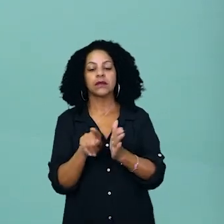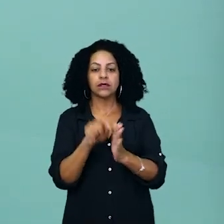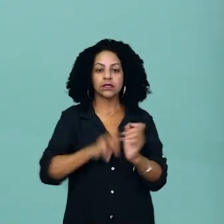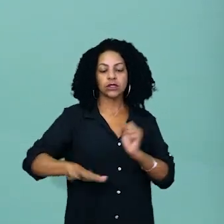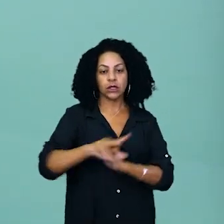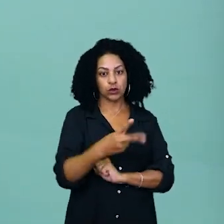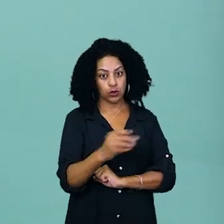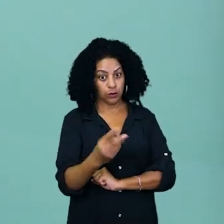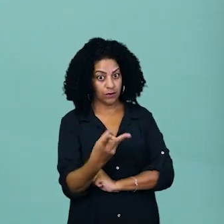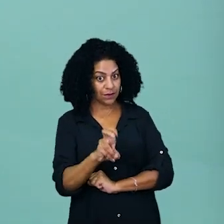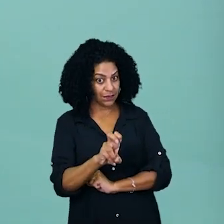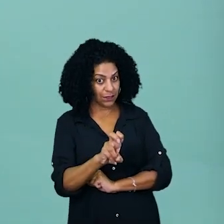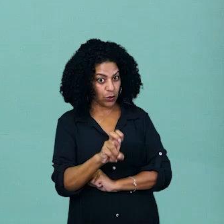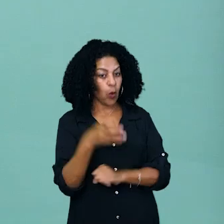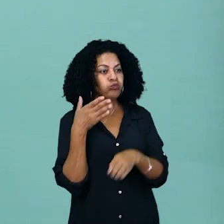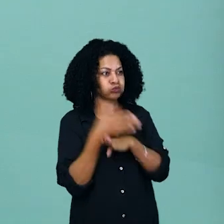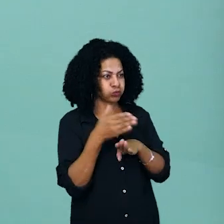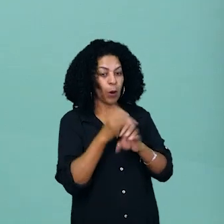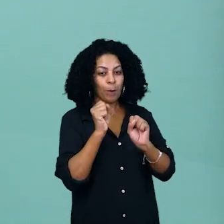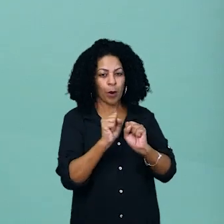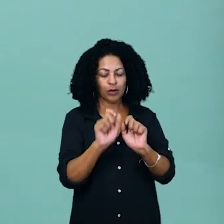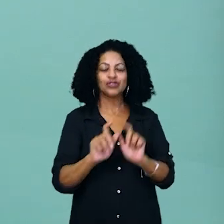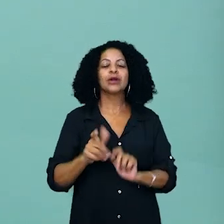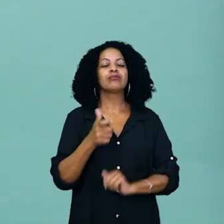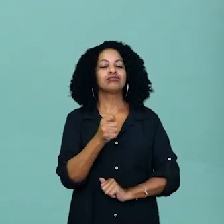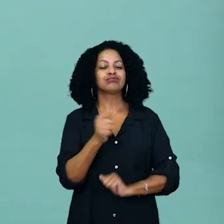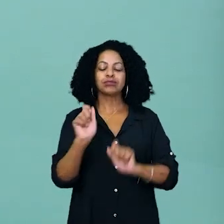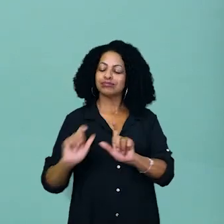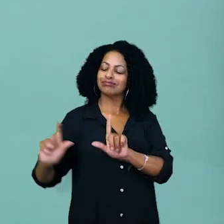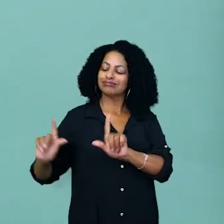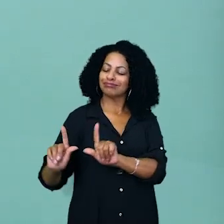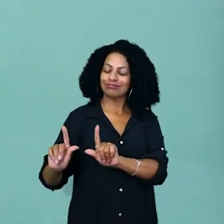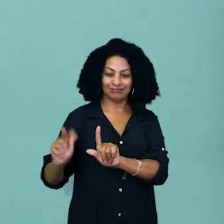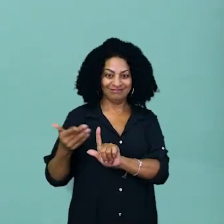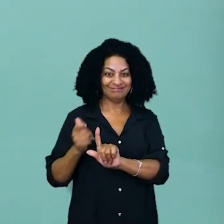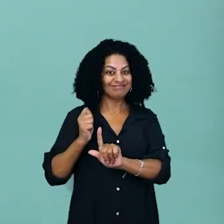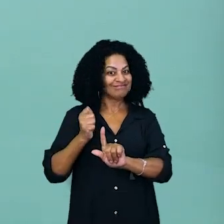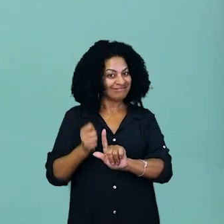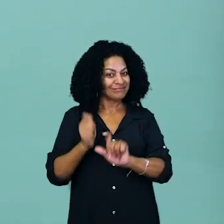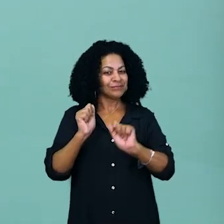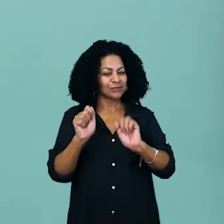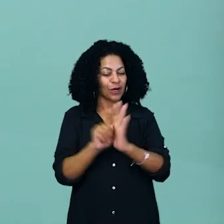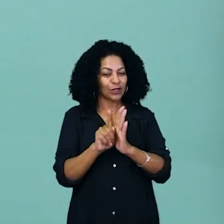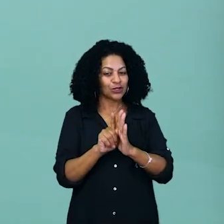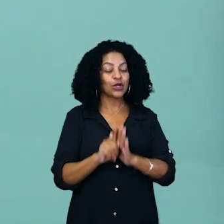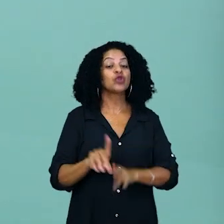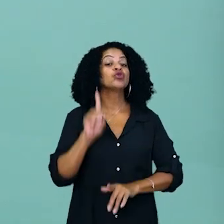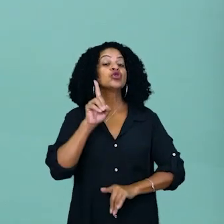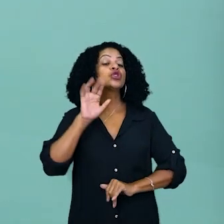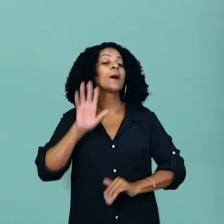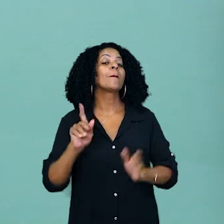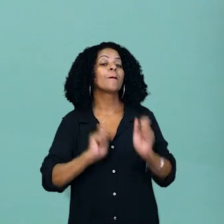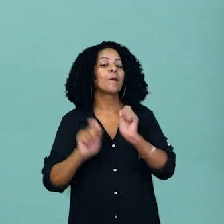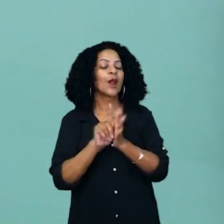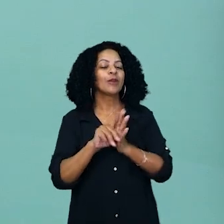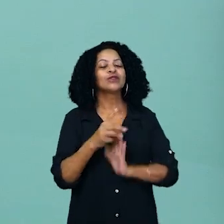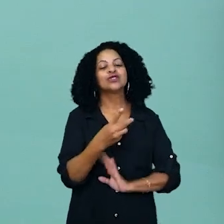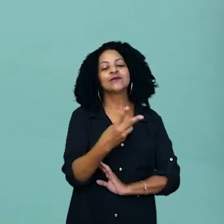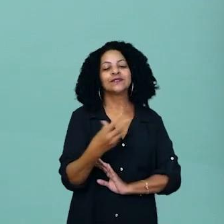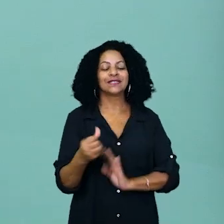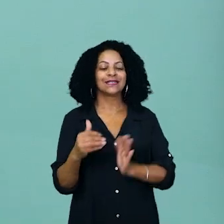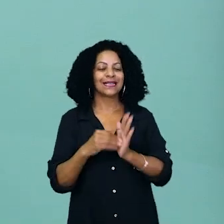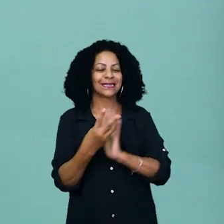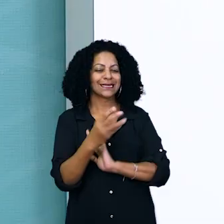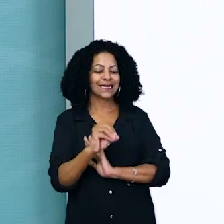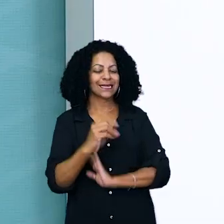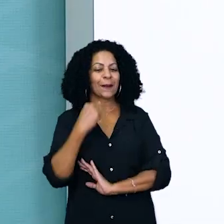Conciliação Trabalhista 2025. Para participar, aponte a câmera para o QR Code na tela. O mutirão vai ser realizado de 26 a